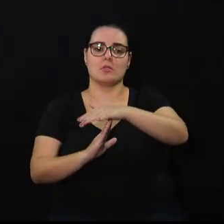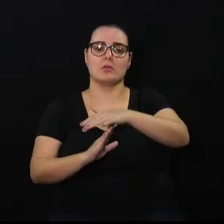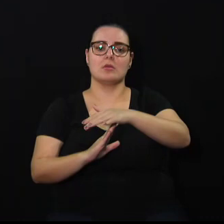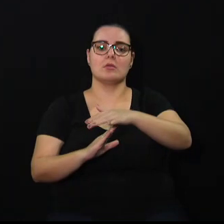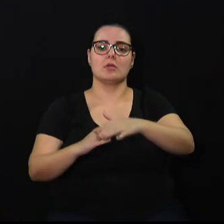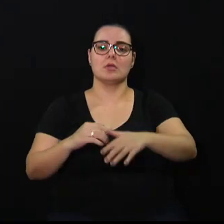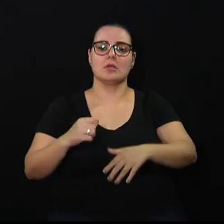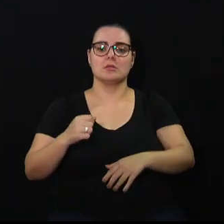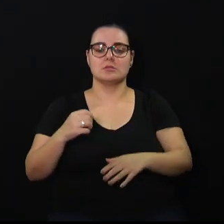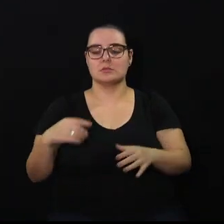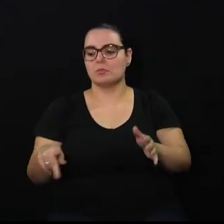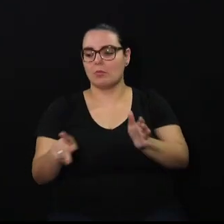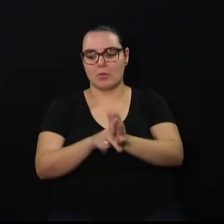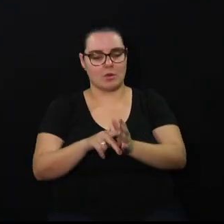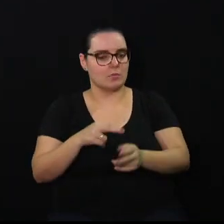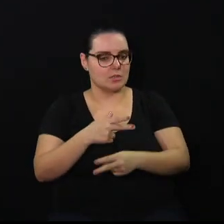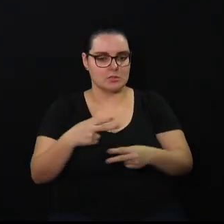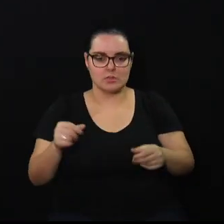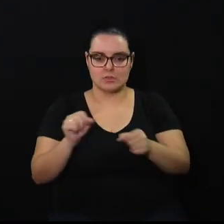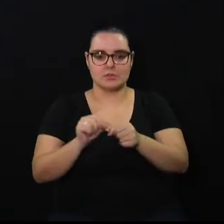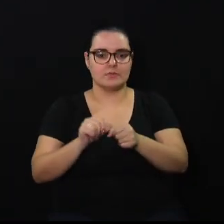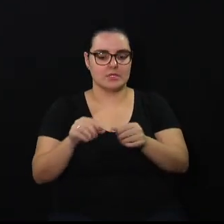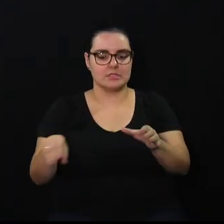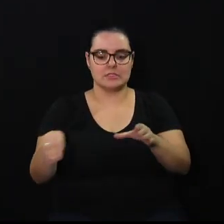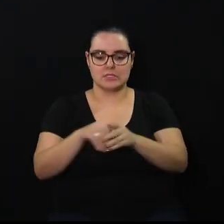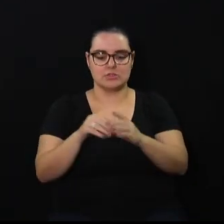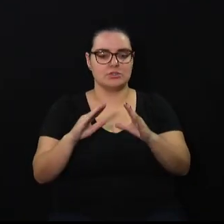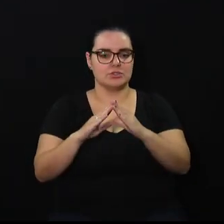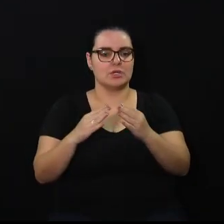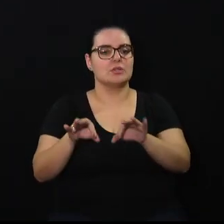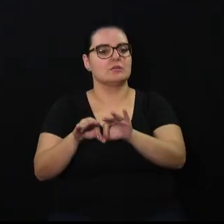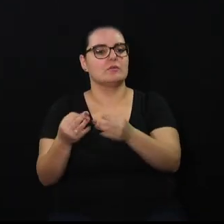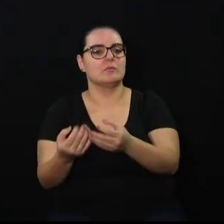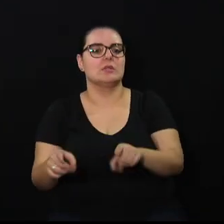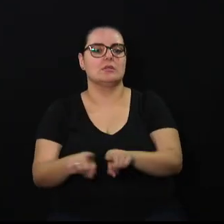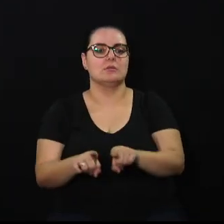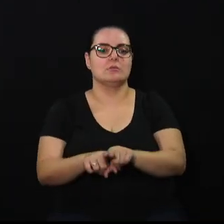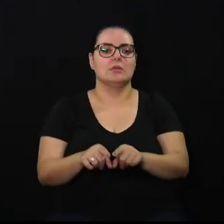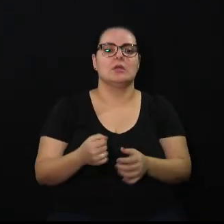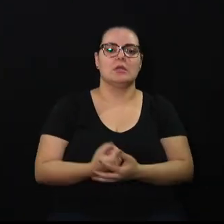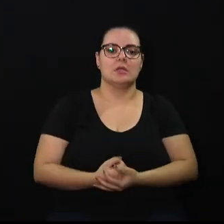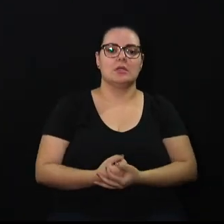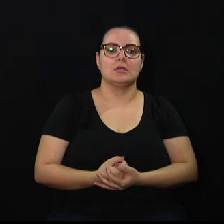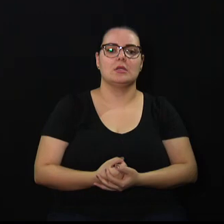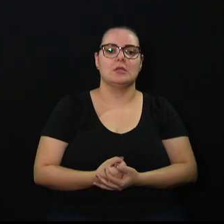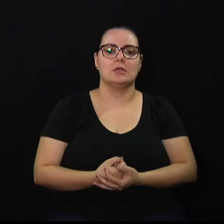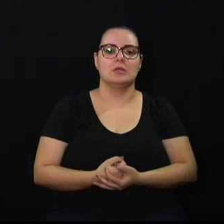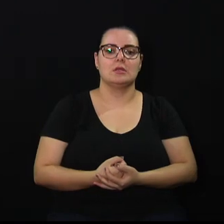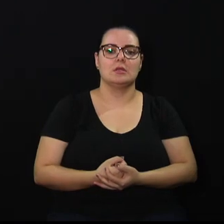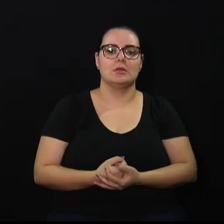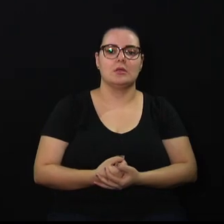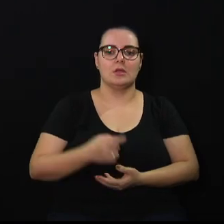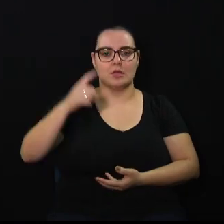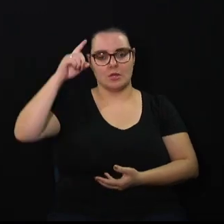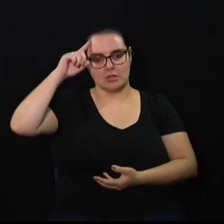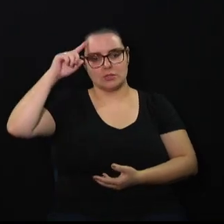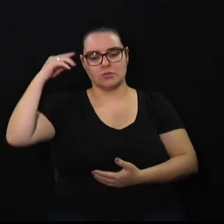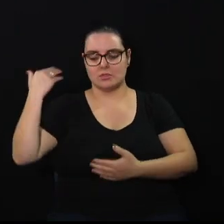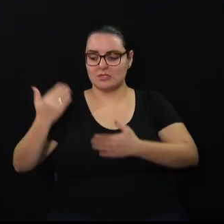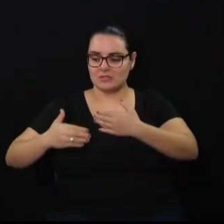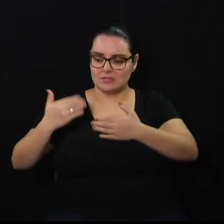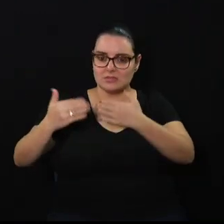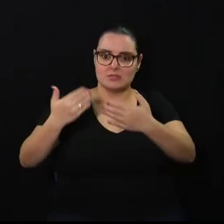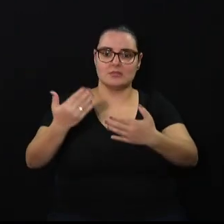inteira uma aderência inflexível a rotina de rituais podendo até é evoluir para algo mais